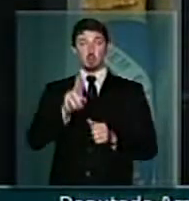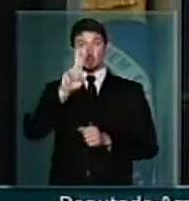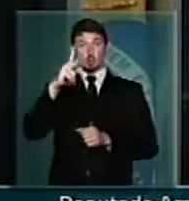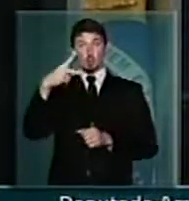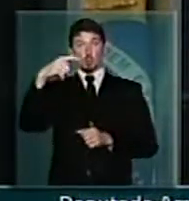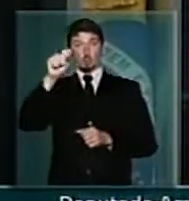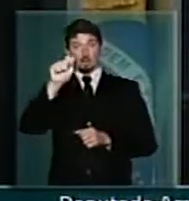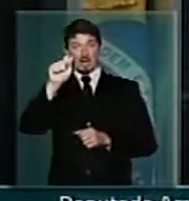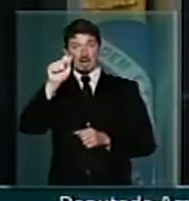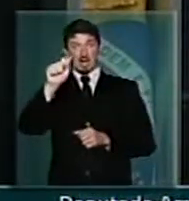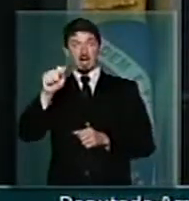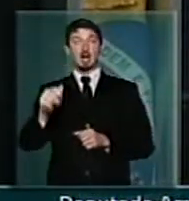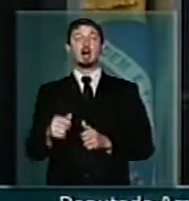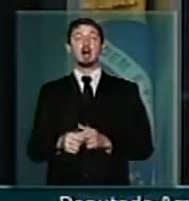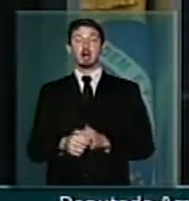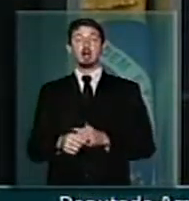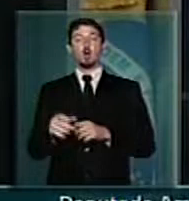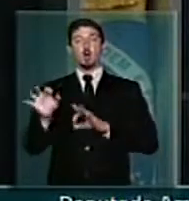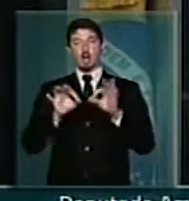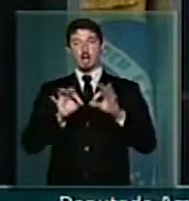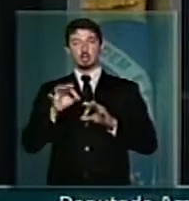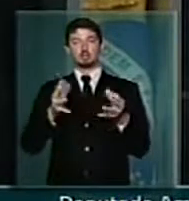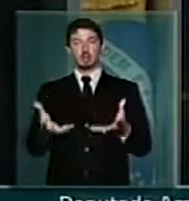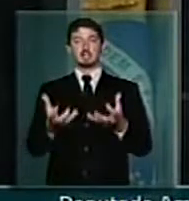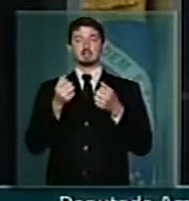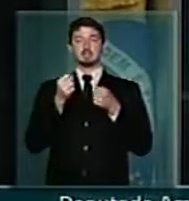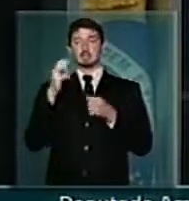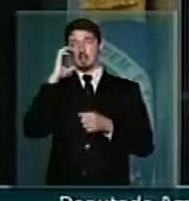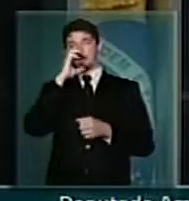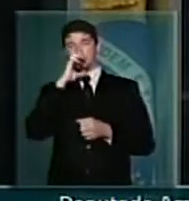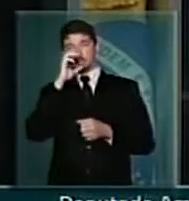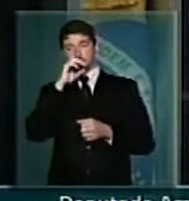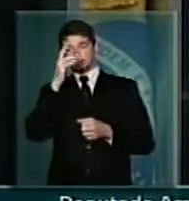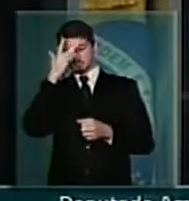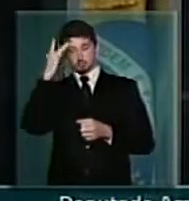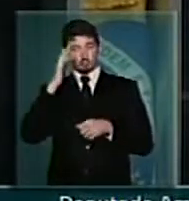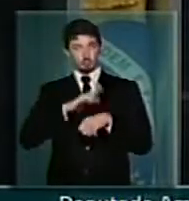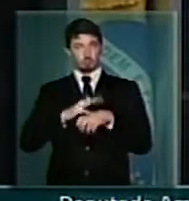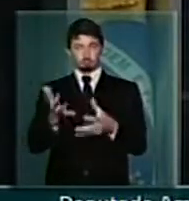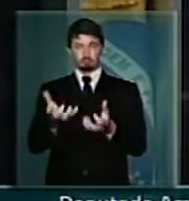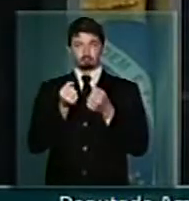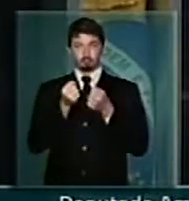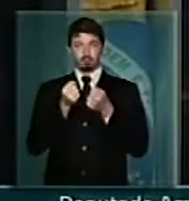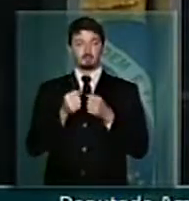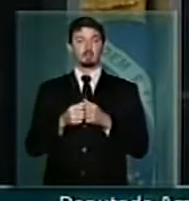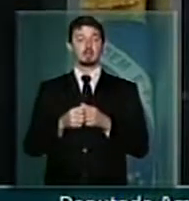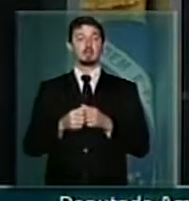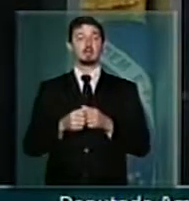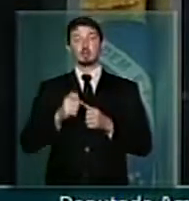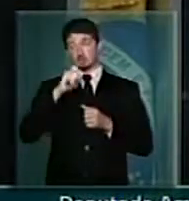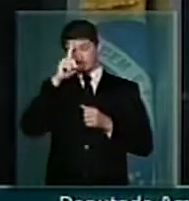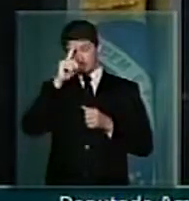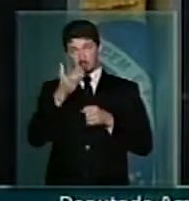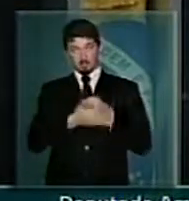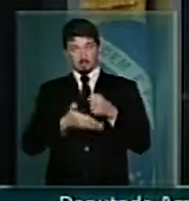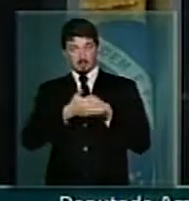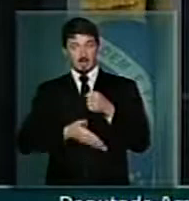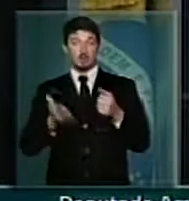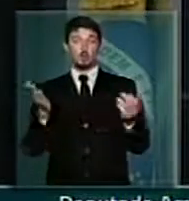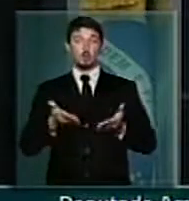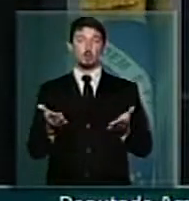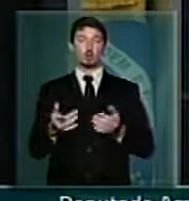vezes, organizaram e melhoraram o atendimento de emergência. As unidades básicas, hoje nós temos